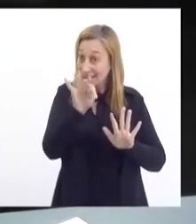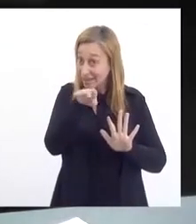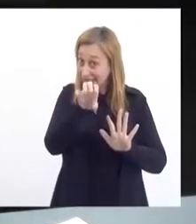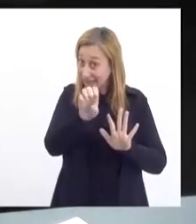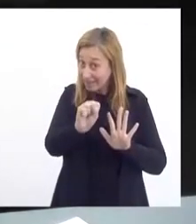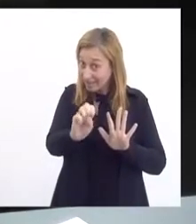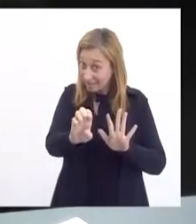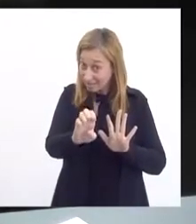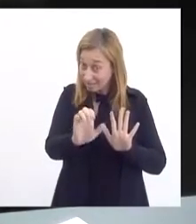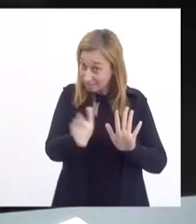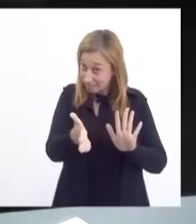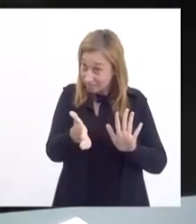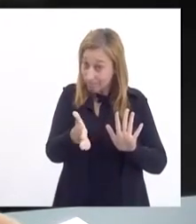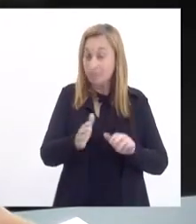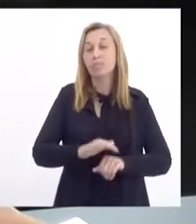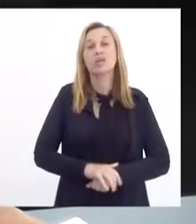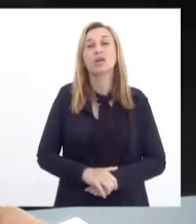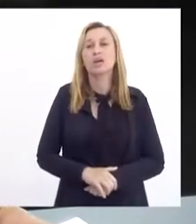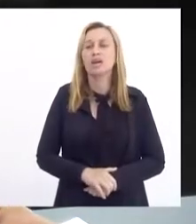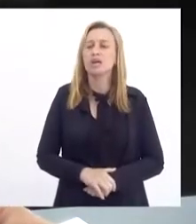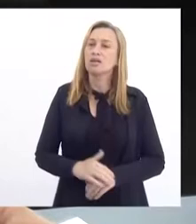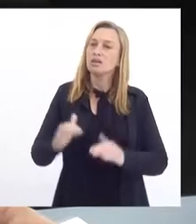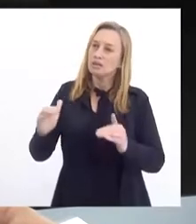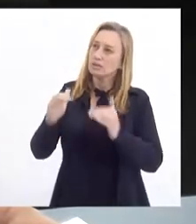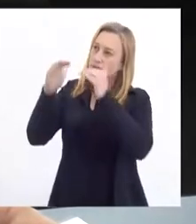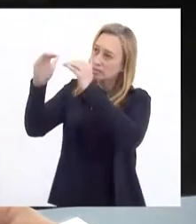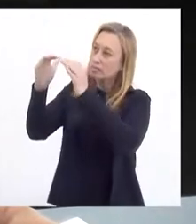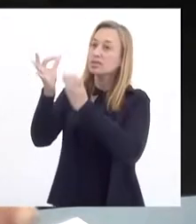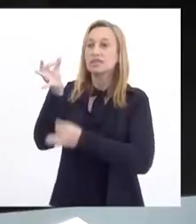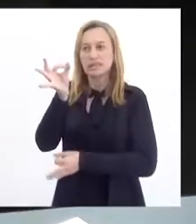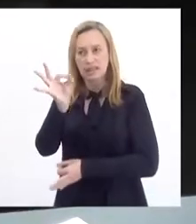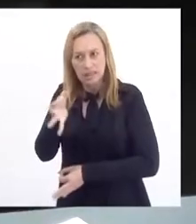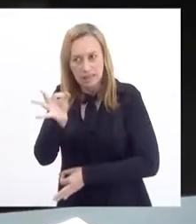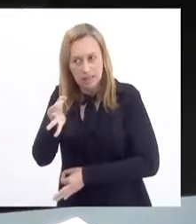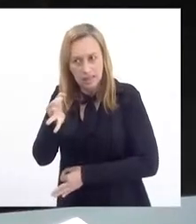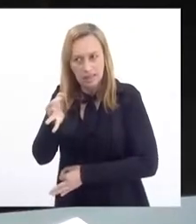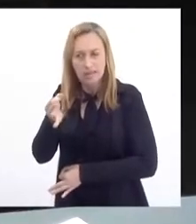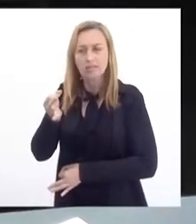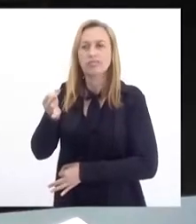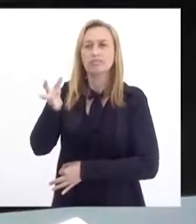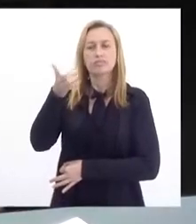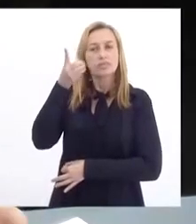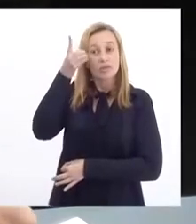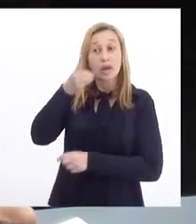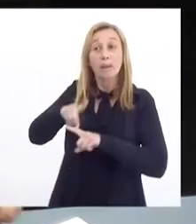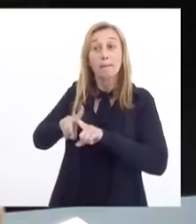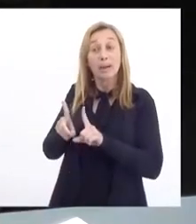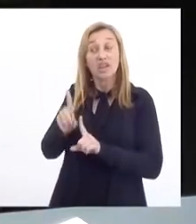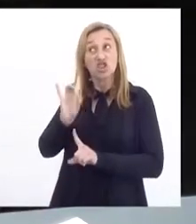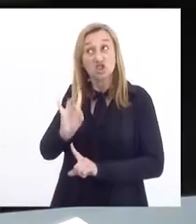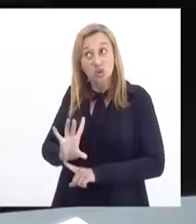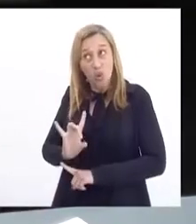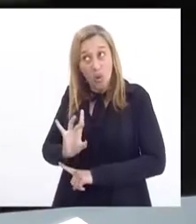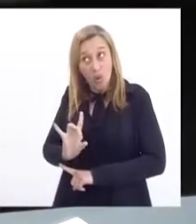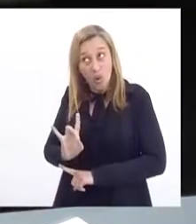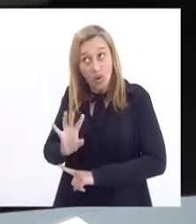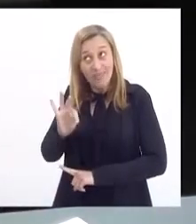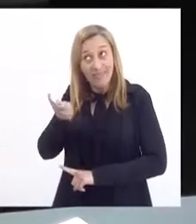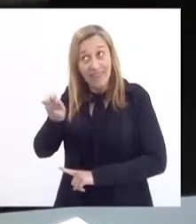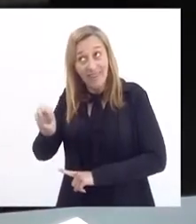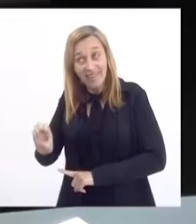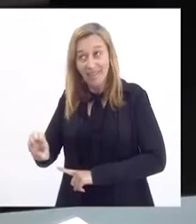em tese, Vossa Excelência tem razão, né? Mas só em tese. Por